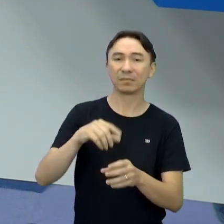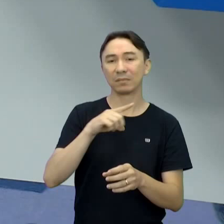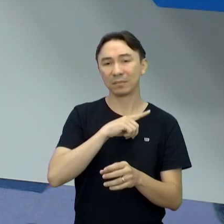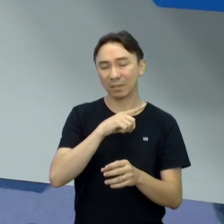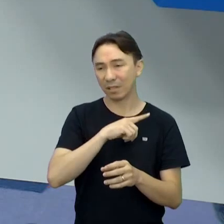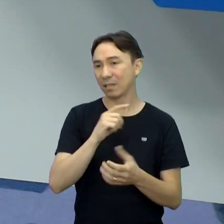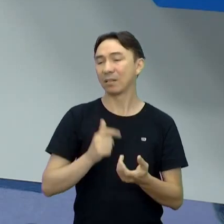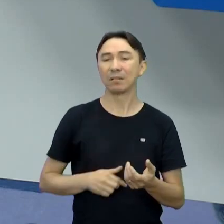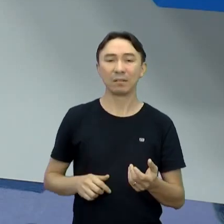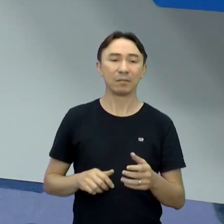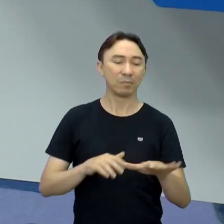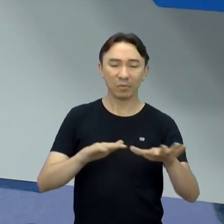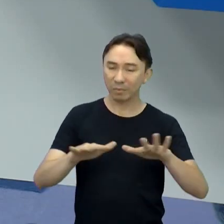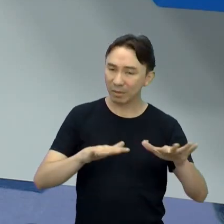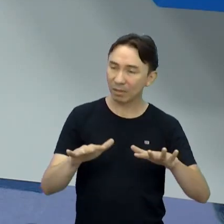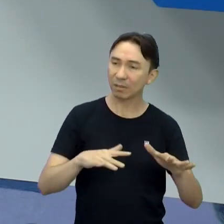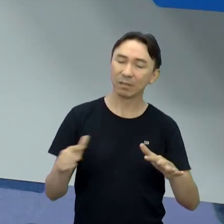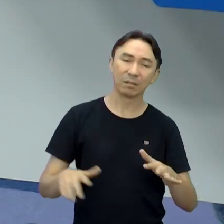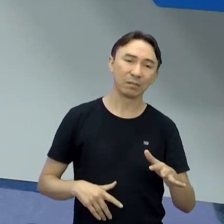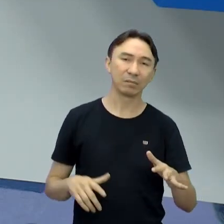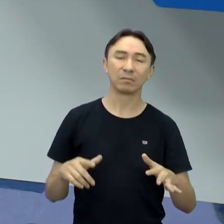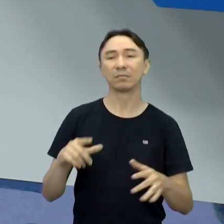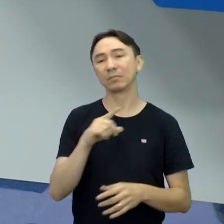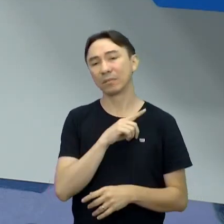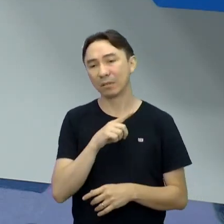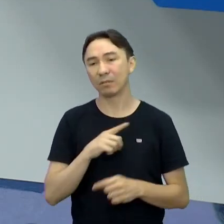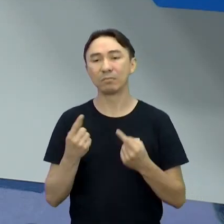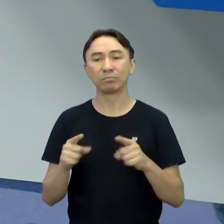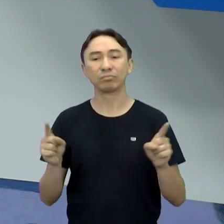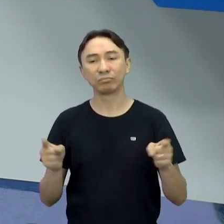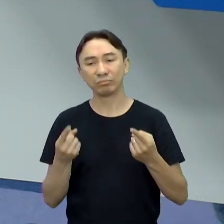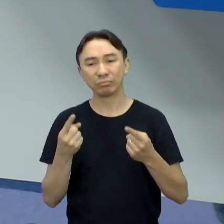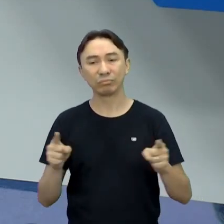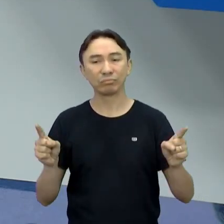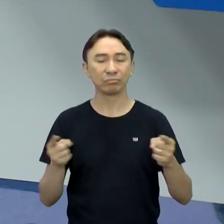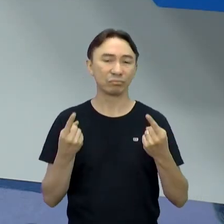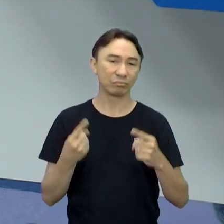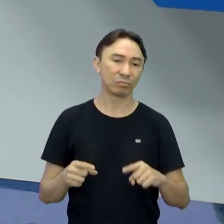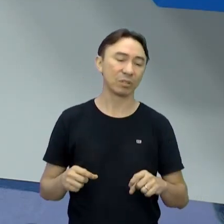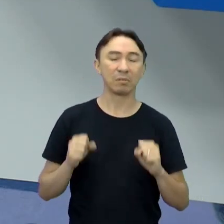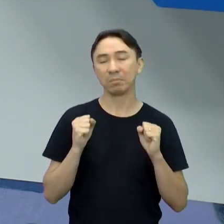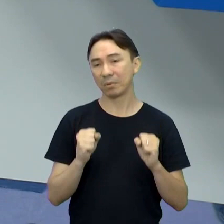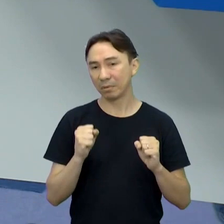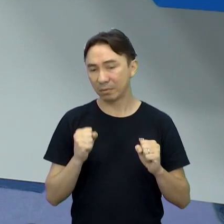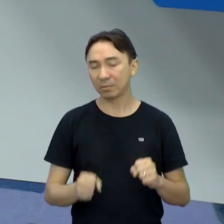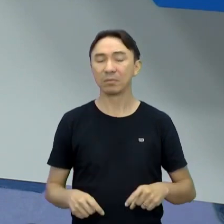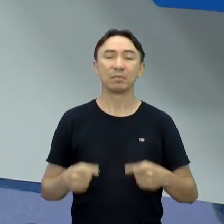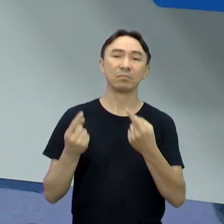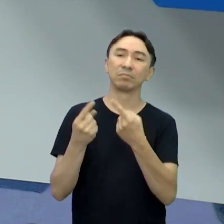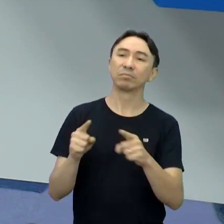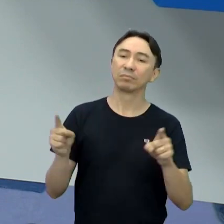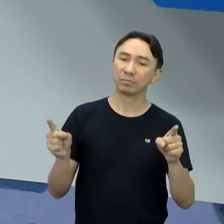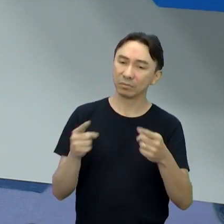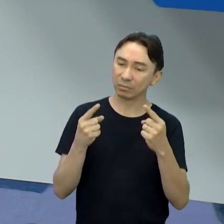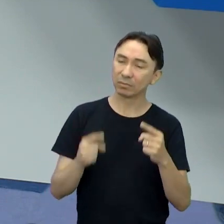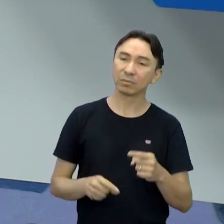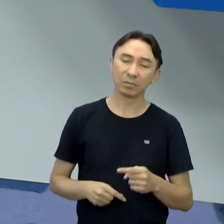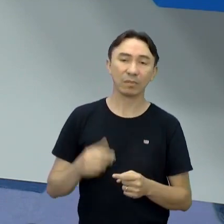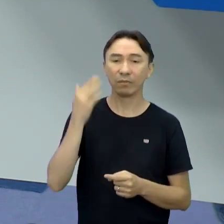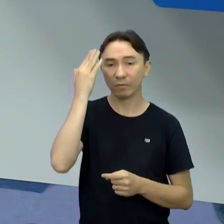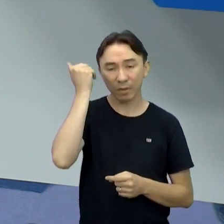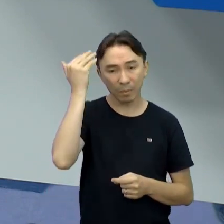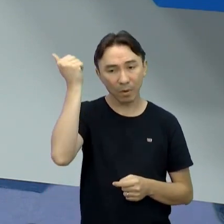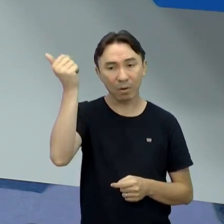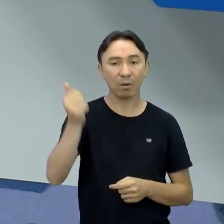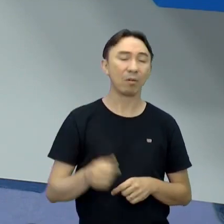com música, pode ser uma música conhecida do público, né, dos demais componentes lá da escola